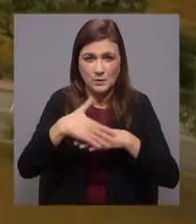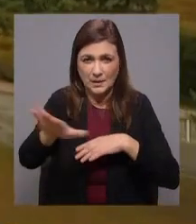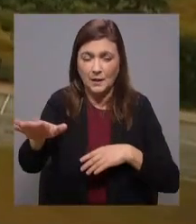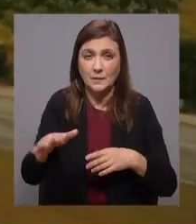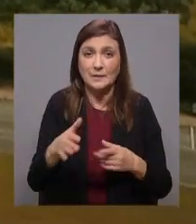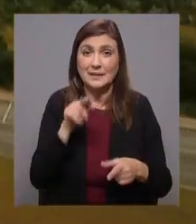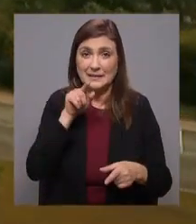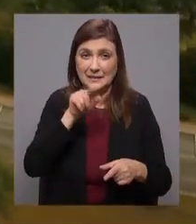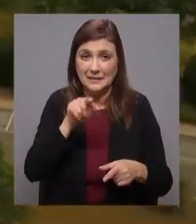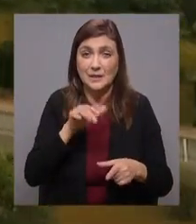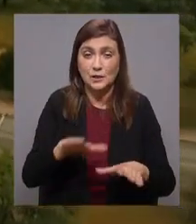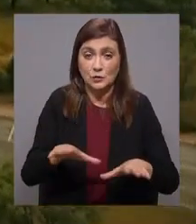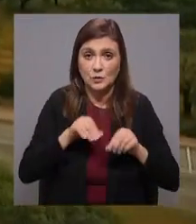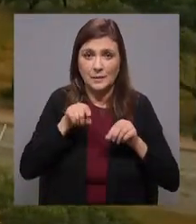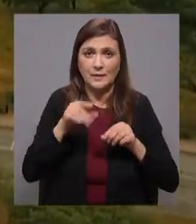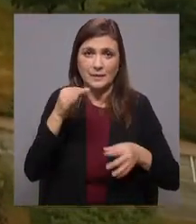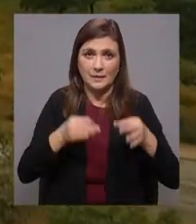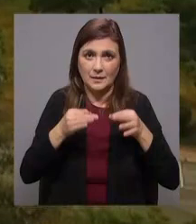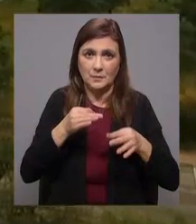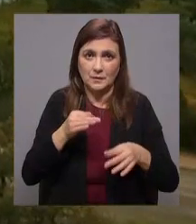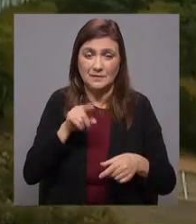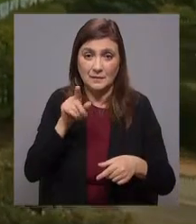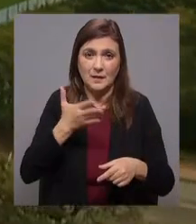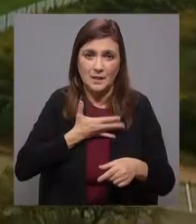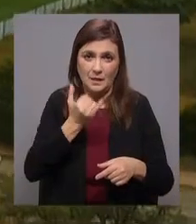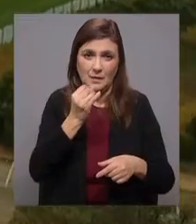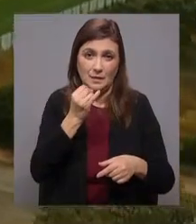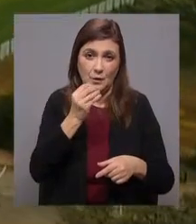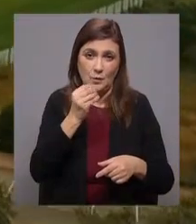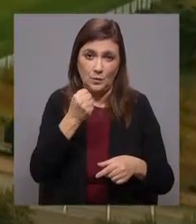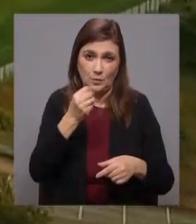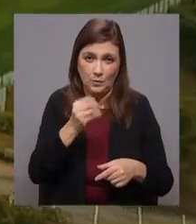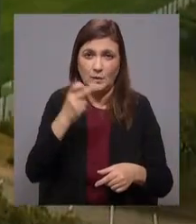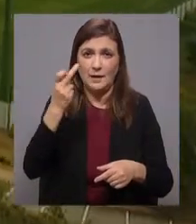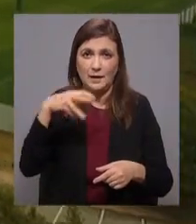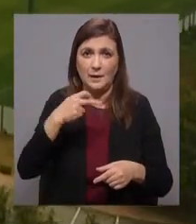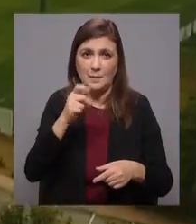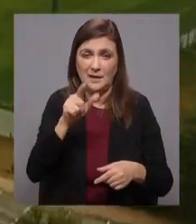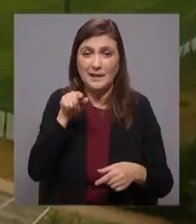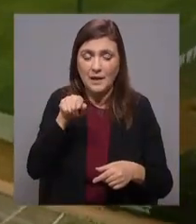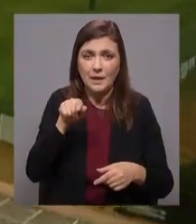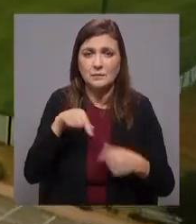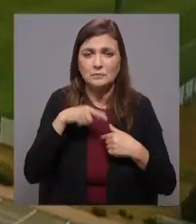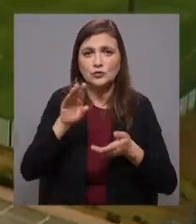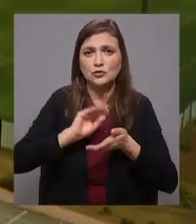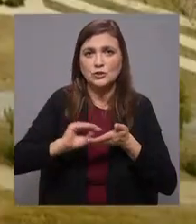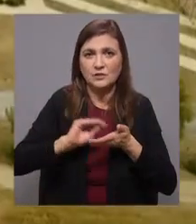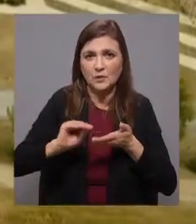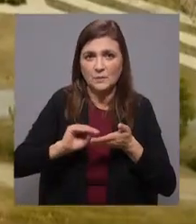e foi assumido em tribunal por Diogo Amaral que foi ele que escreveu,